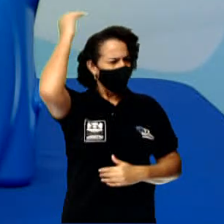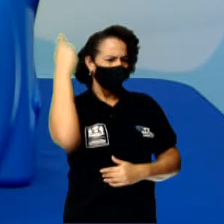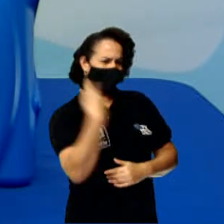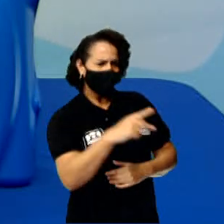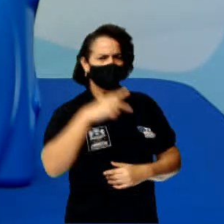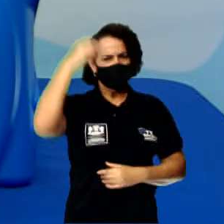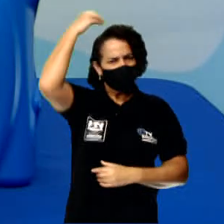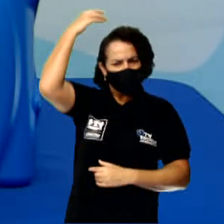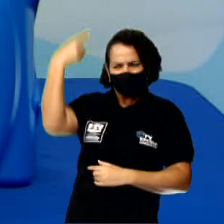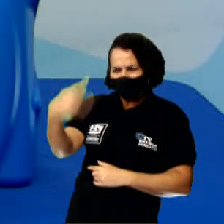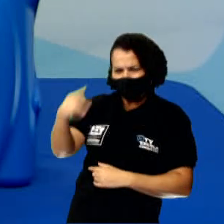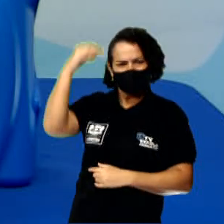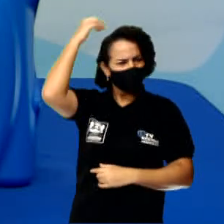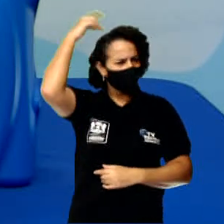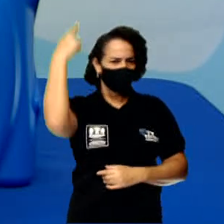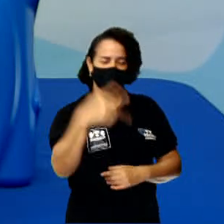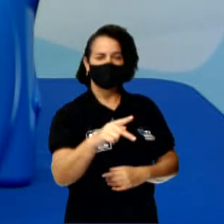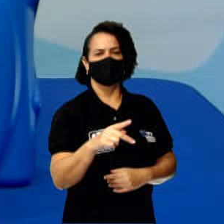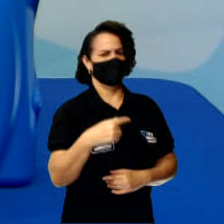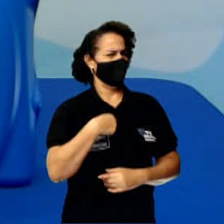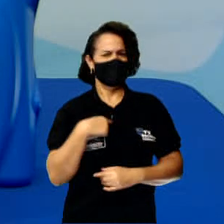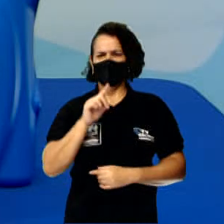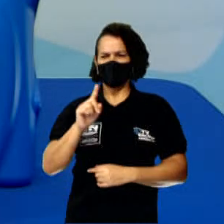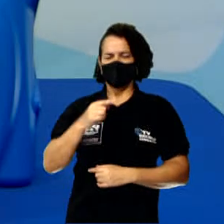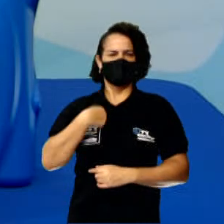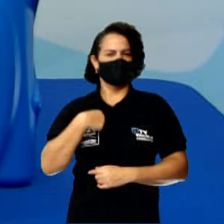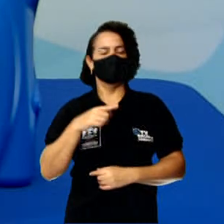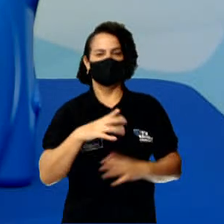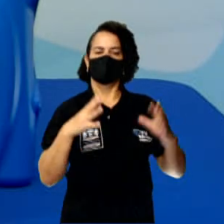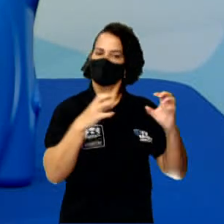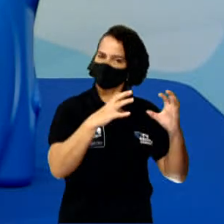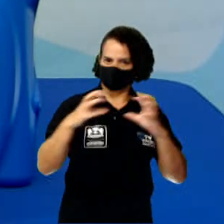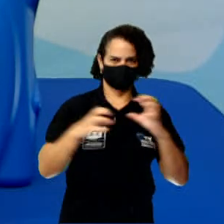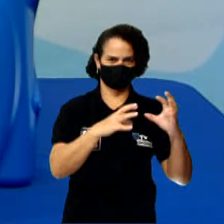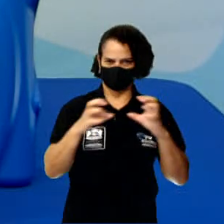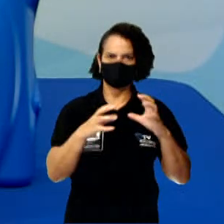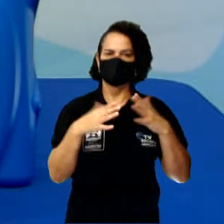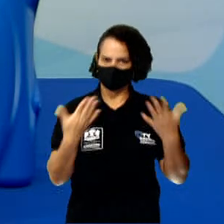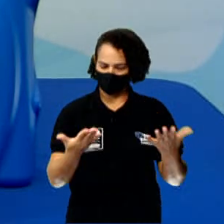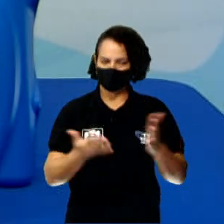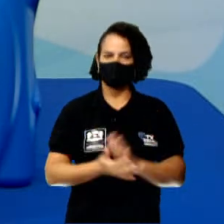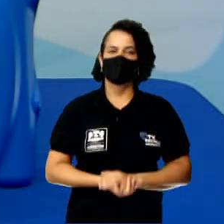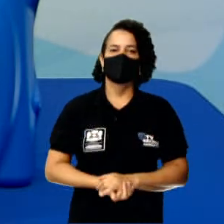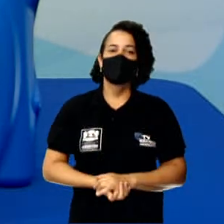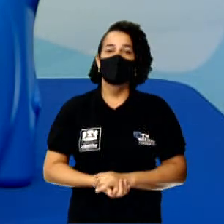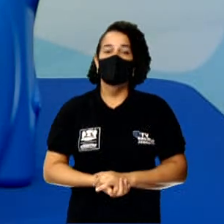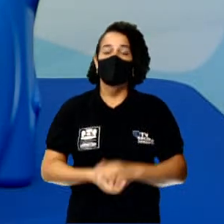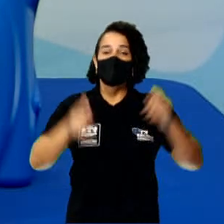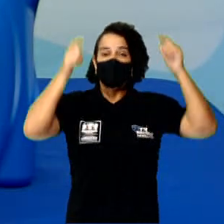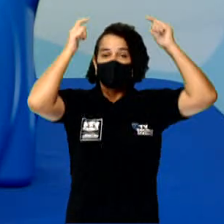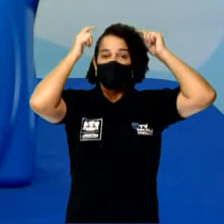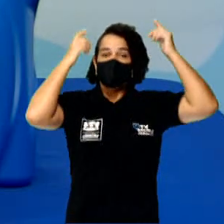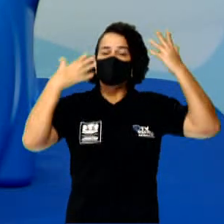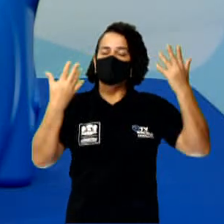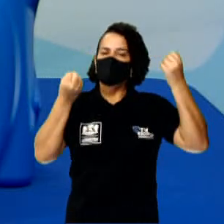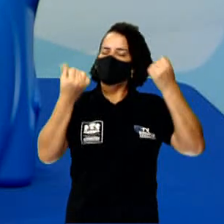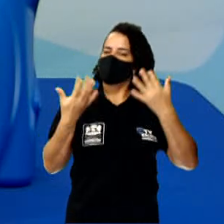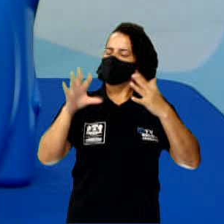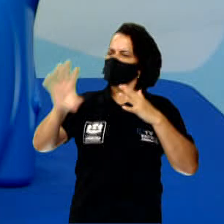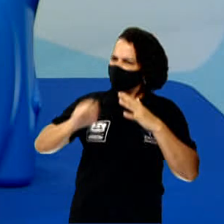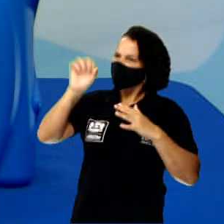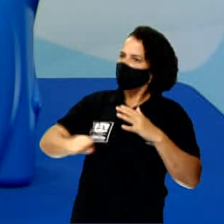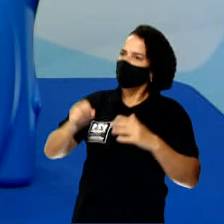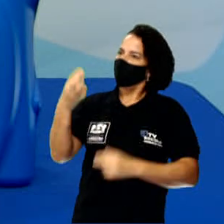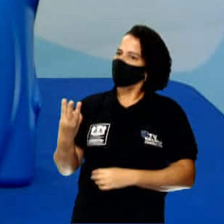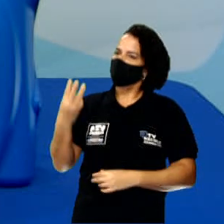não fui eu! Foi você, não foi? E ficou aquela confusão. A rainha disse: venham cá as três